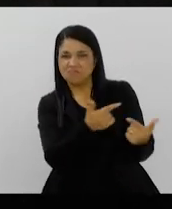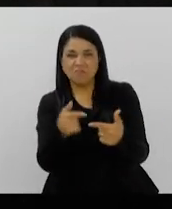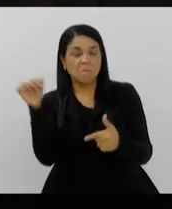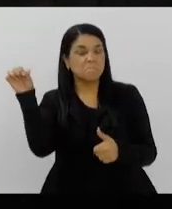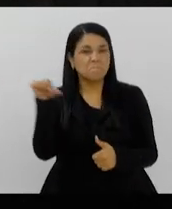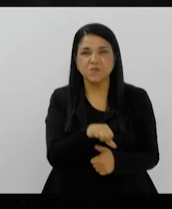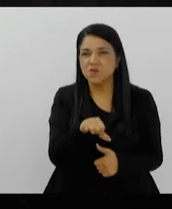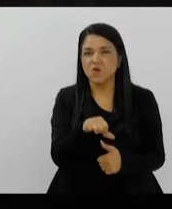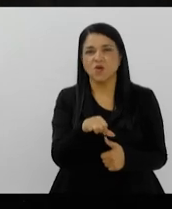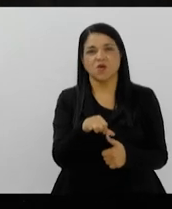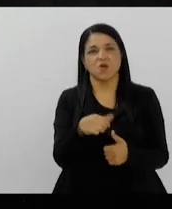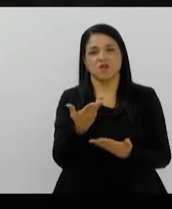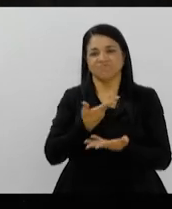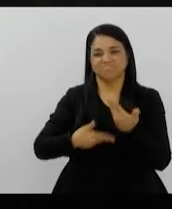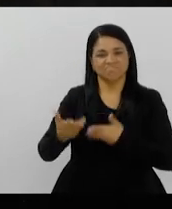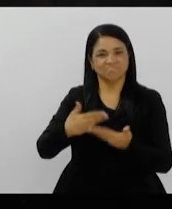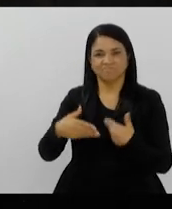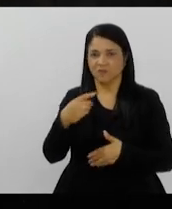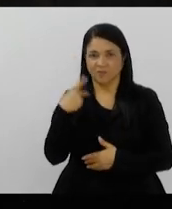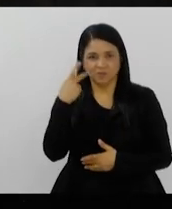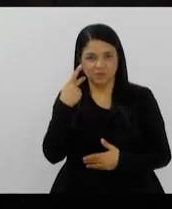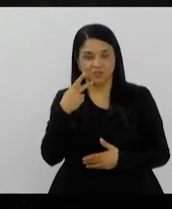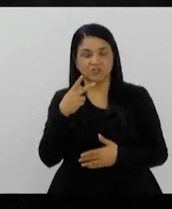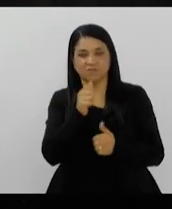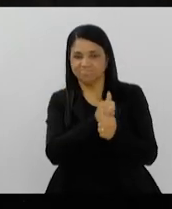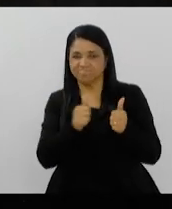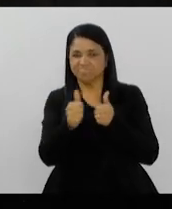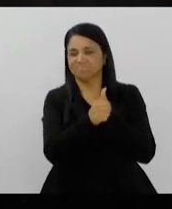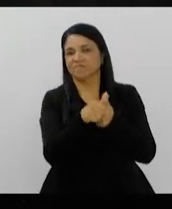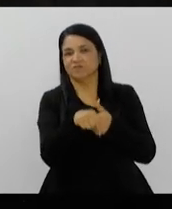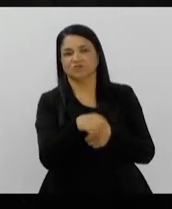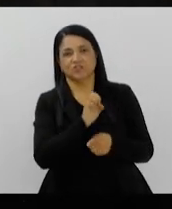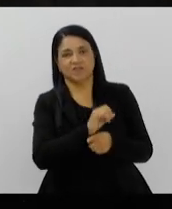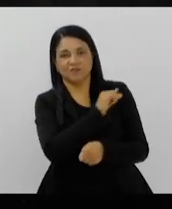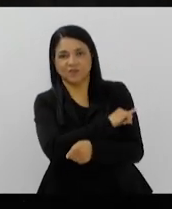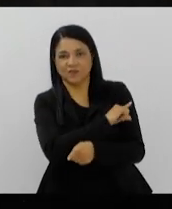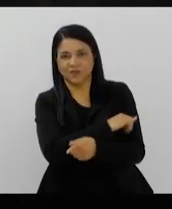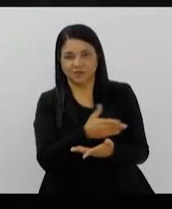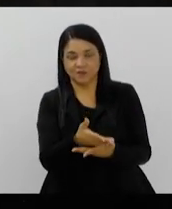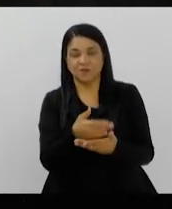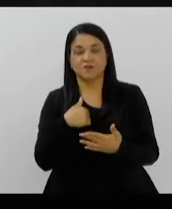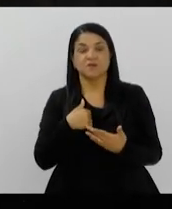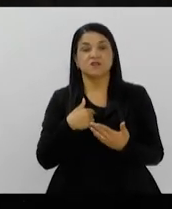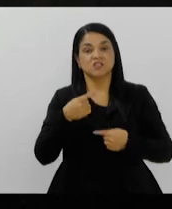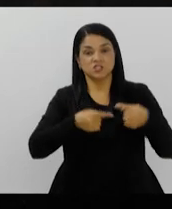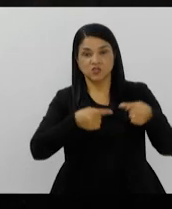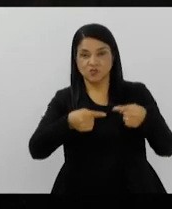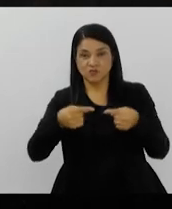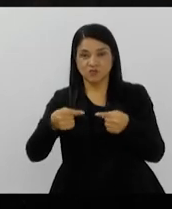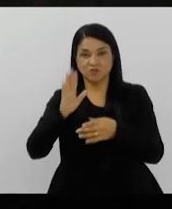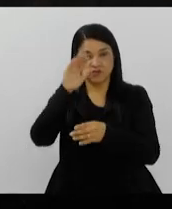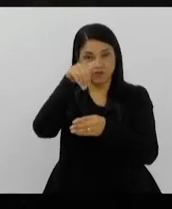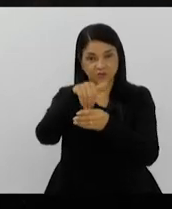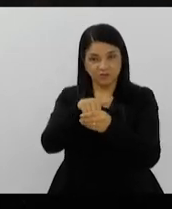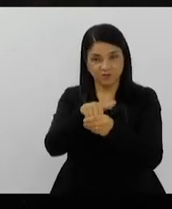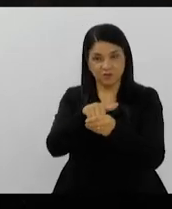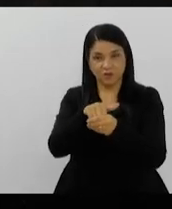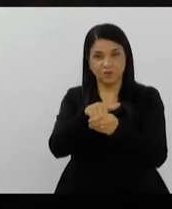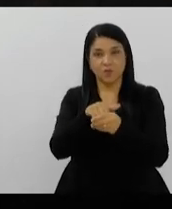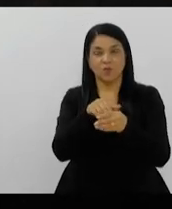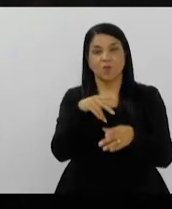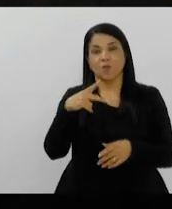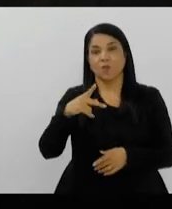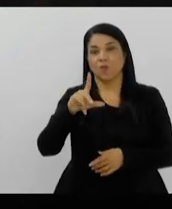gente já viu recentemente à frente desse estado. Quando estamos aqui nas discussões de votação sobre o